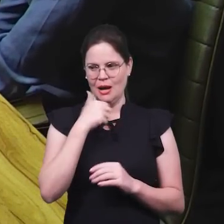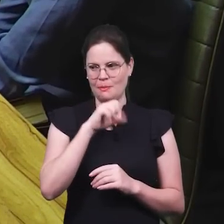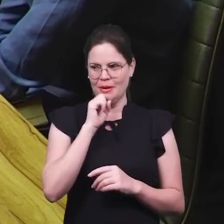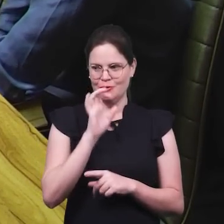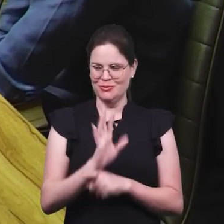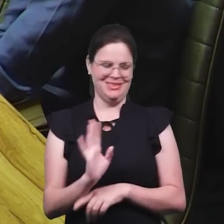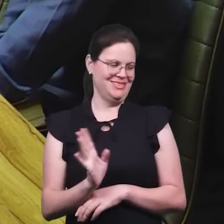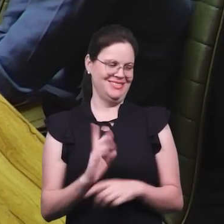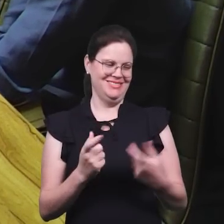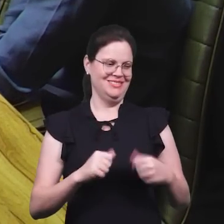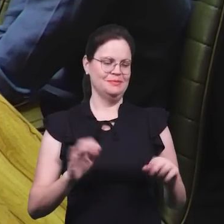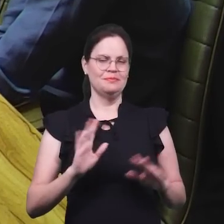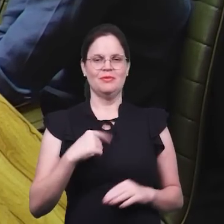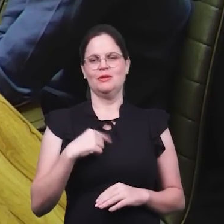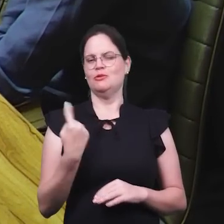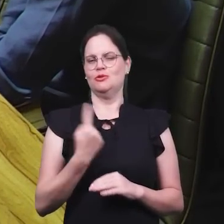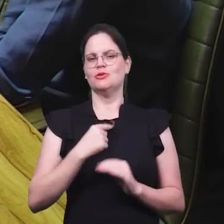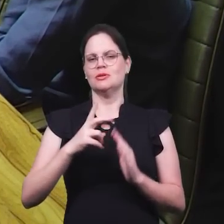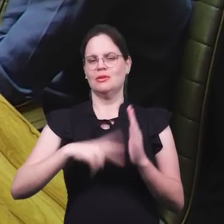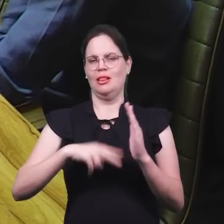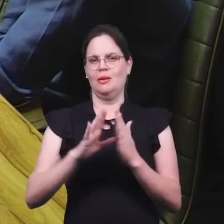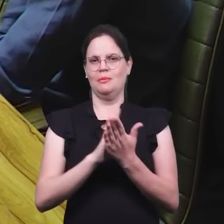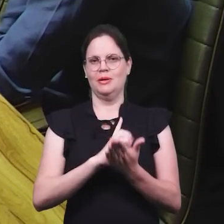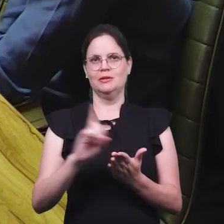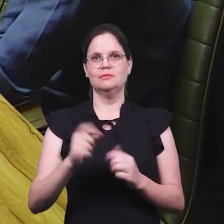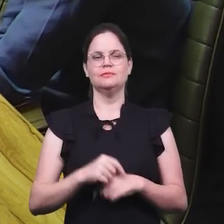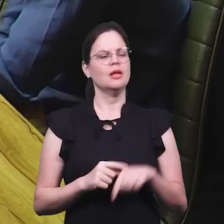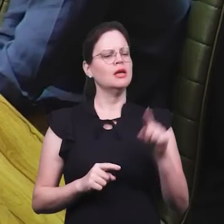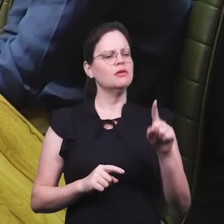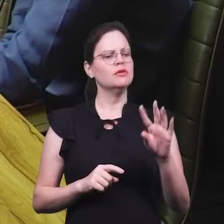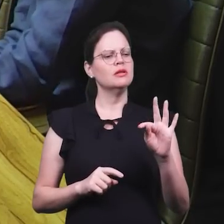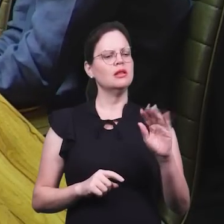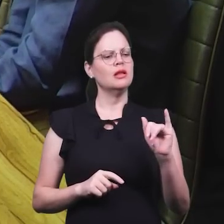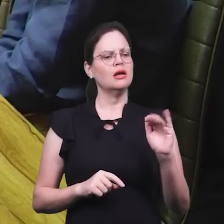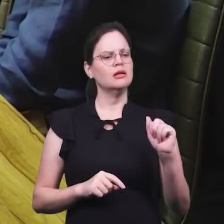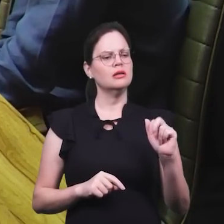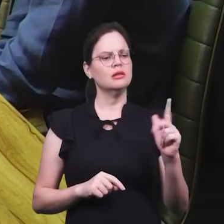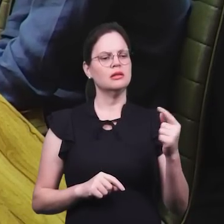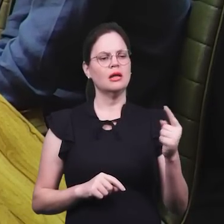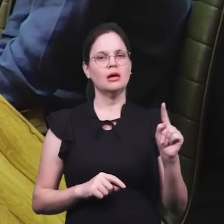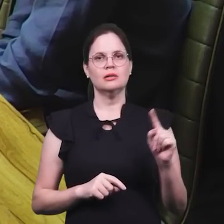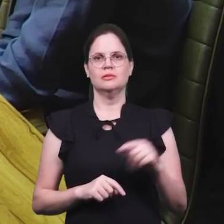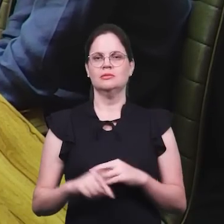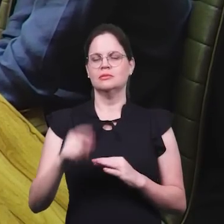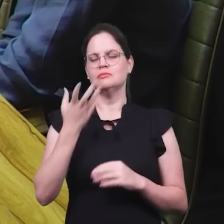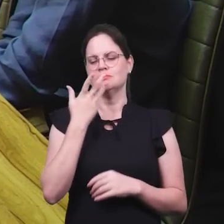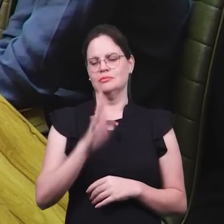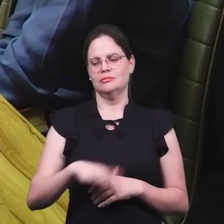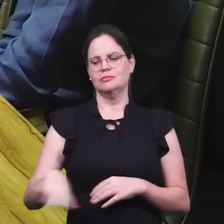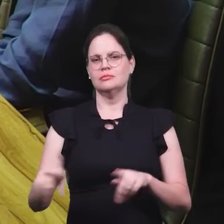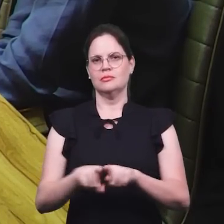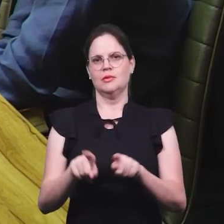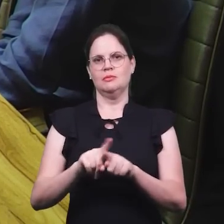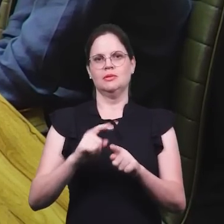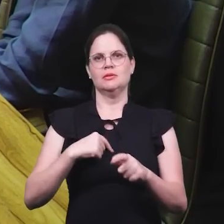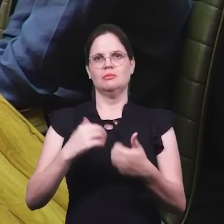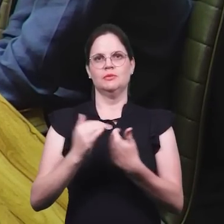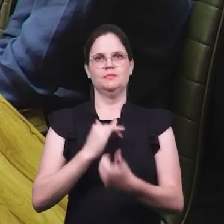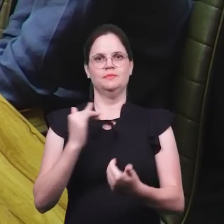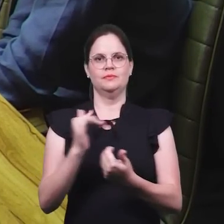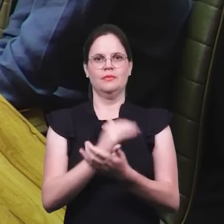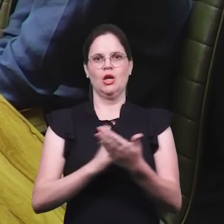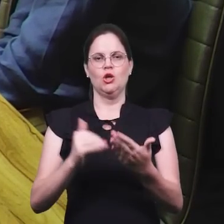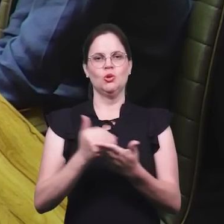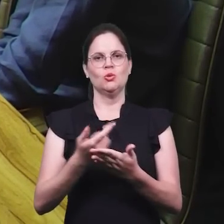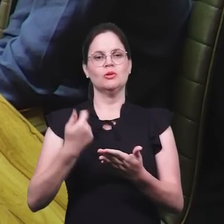mãe? Não, Não. leio sozinho. Hoje você já lê sozinho. E você, Tainá? Desde pequena, minha mãe sempre orientou todas